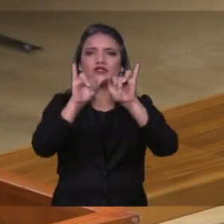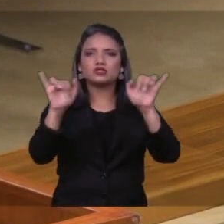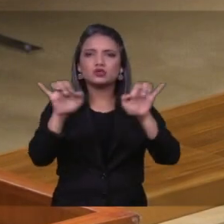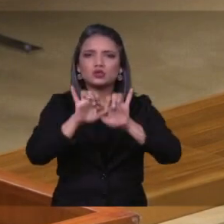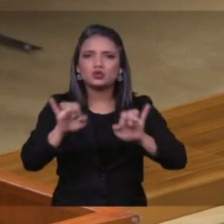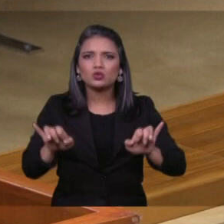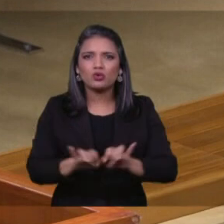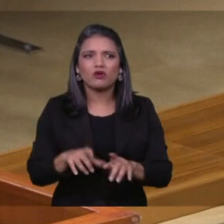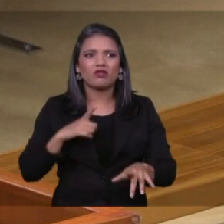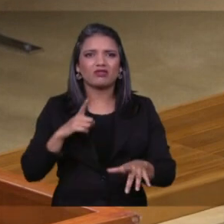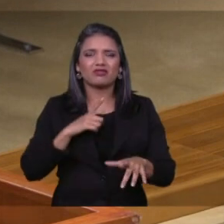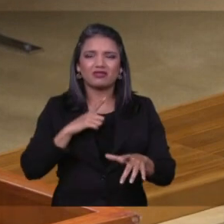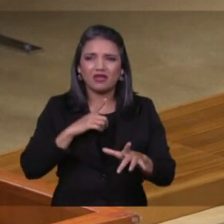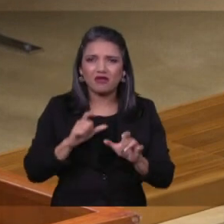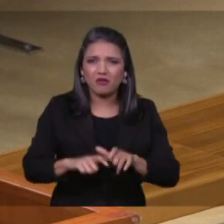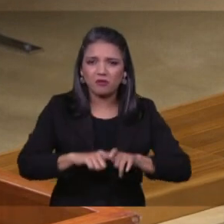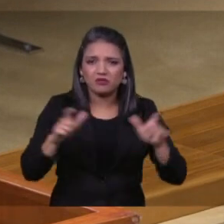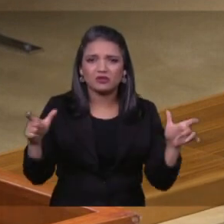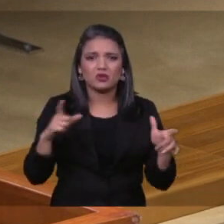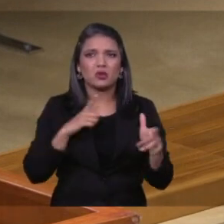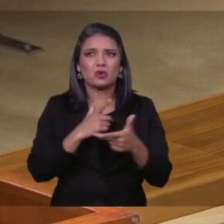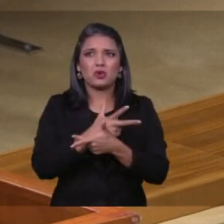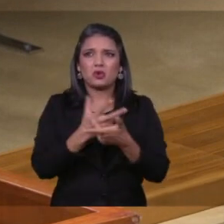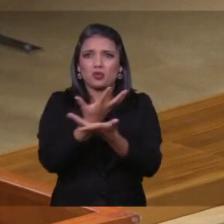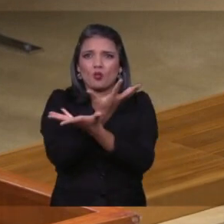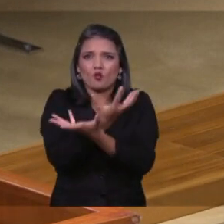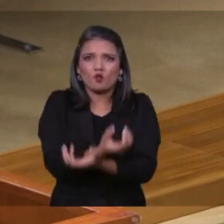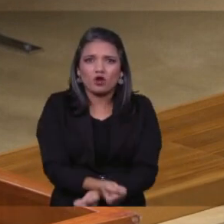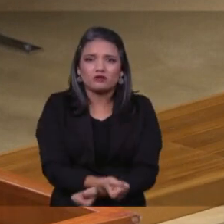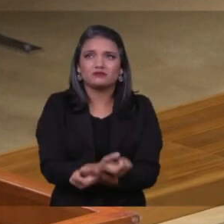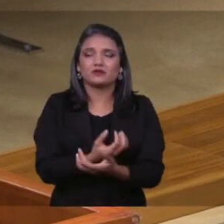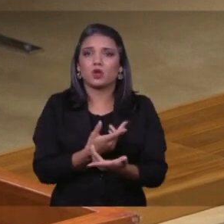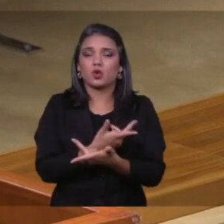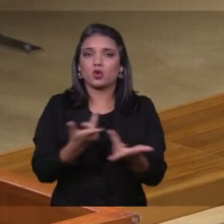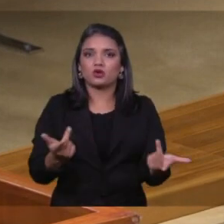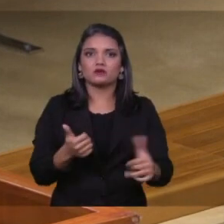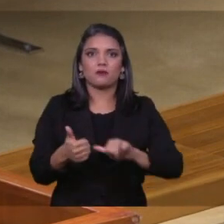das alterações climáticas, tem devastado